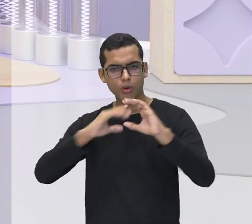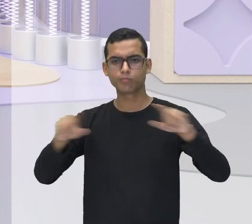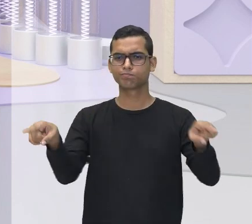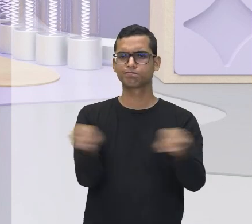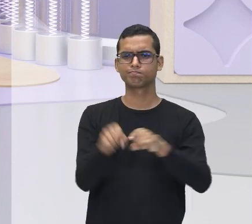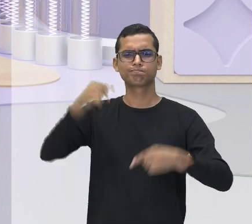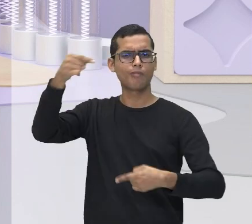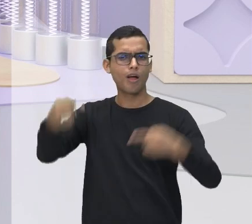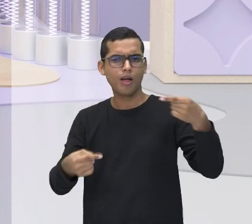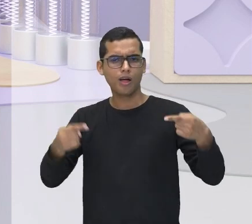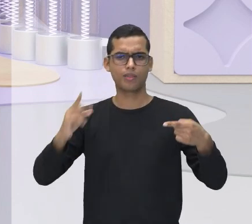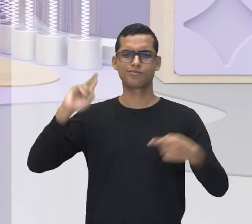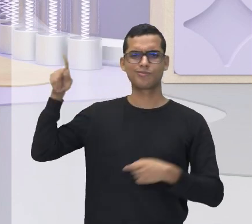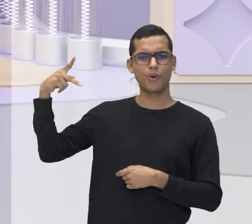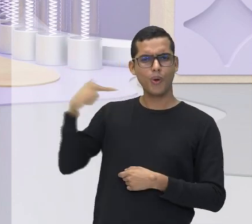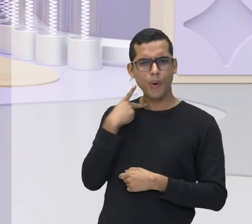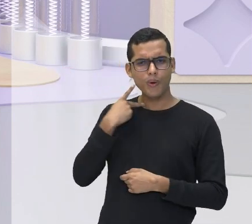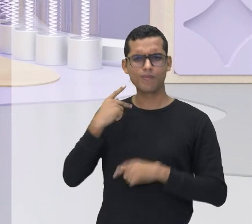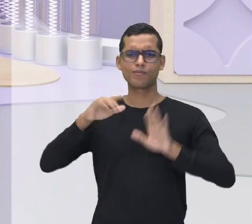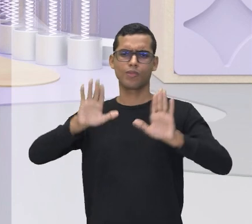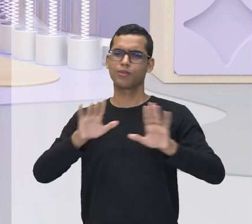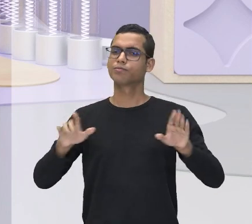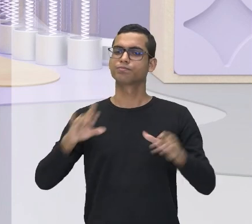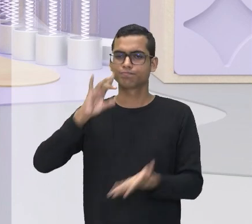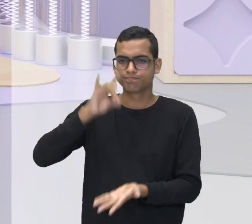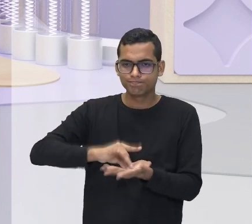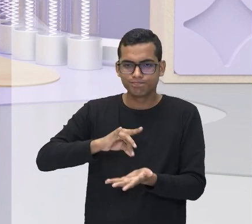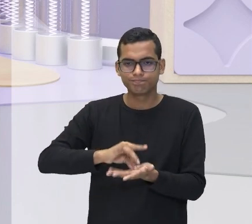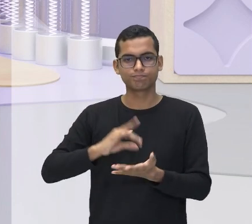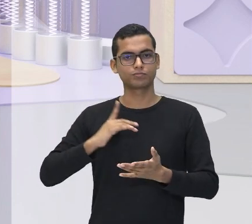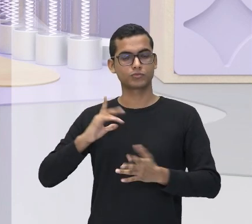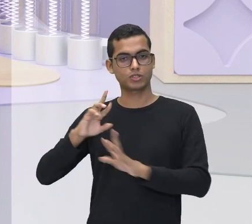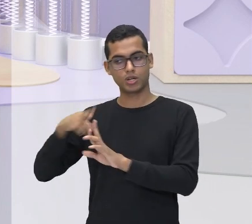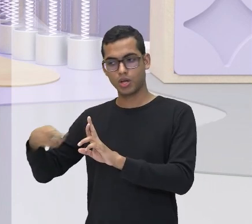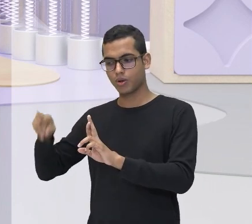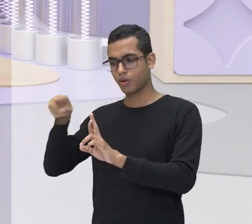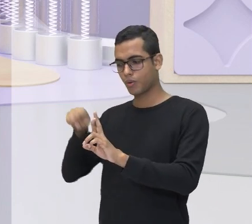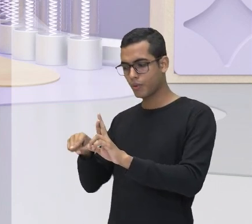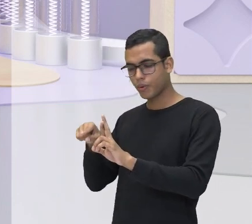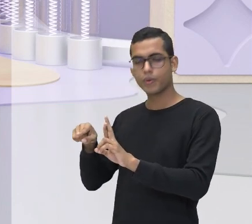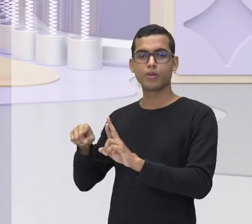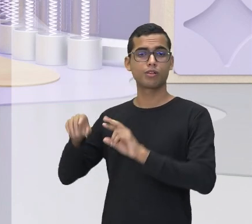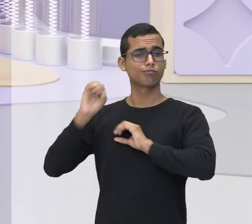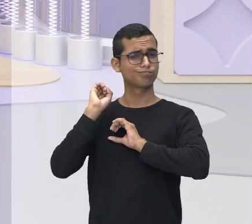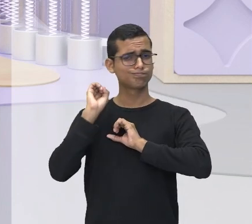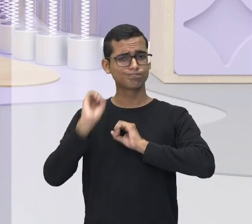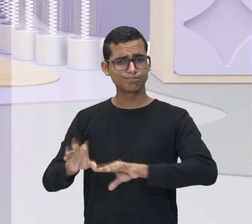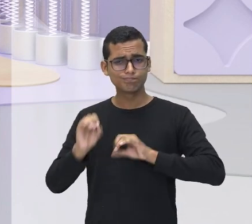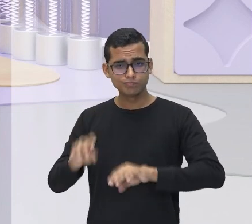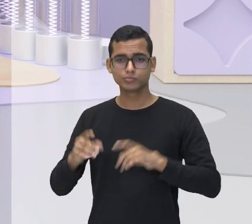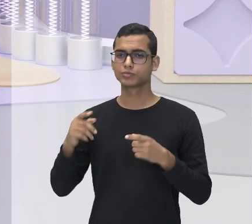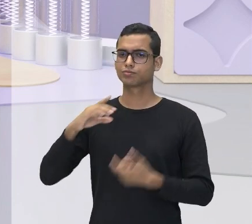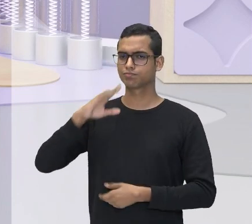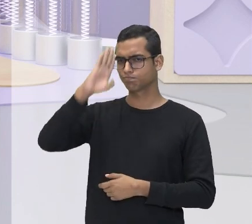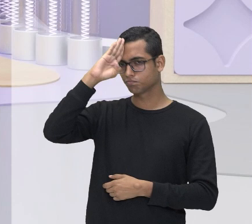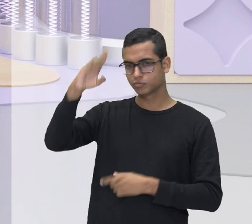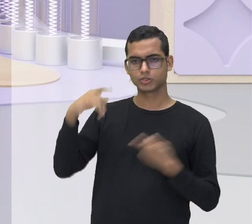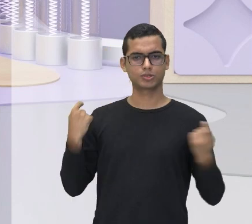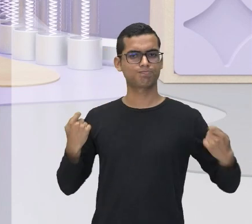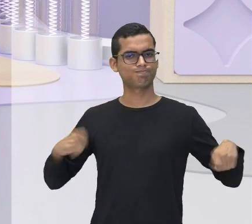debate político, mas também nessas religiões ensina-se que se deve ser